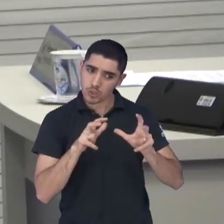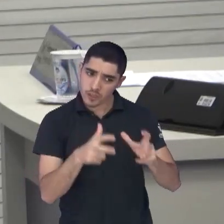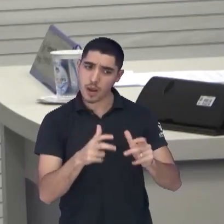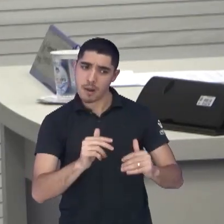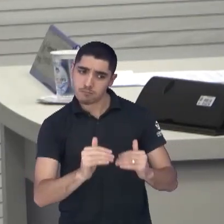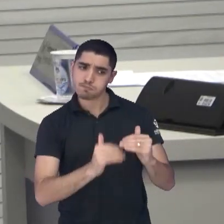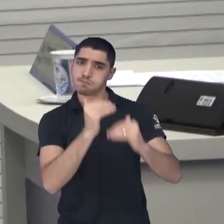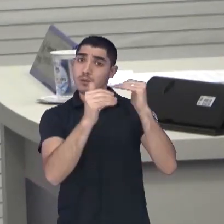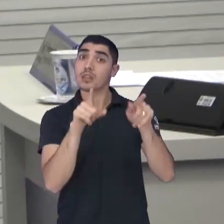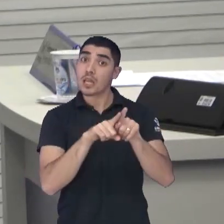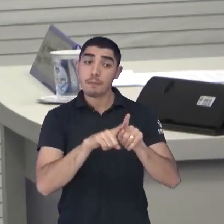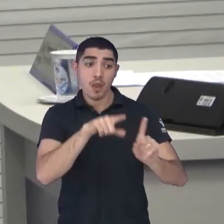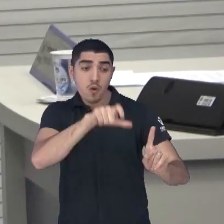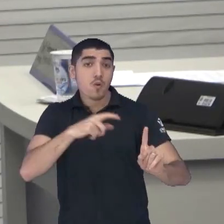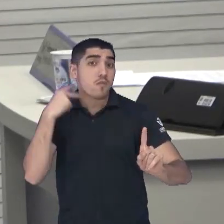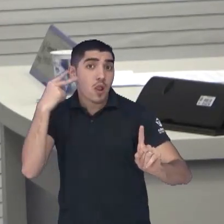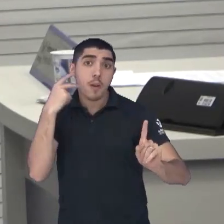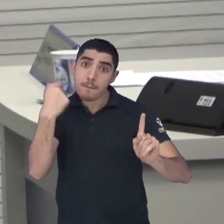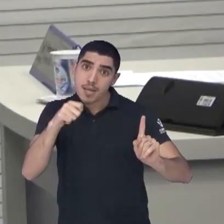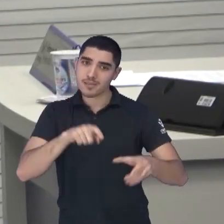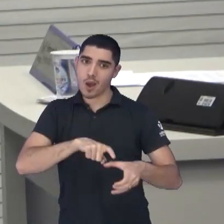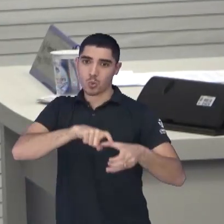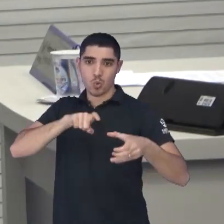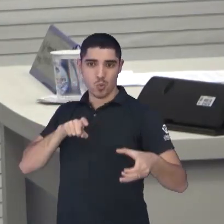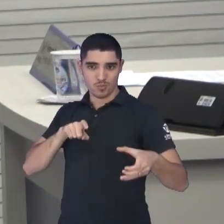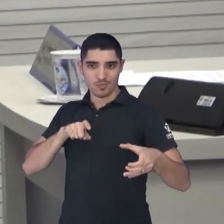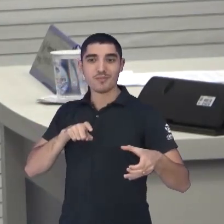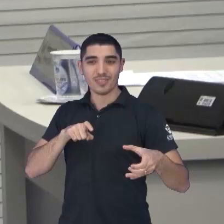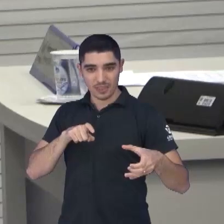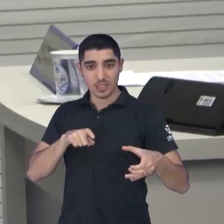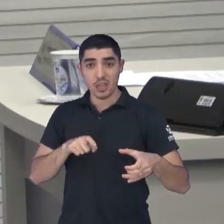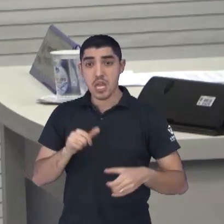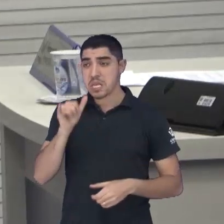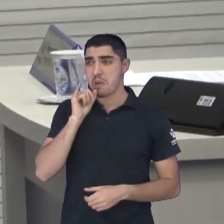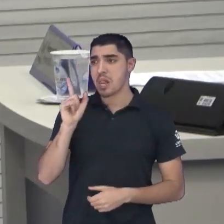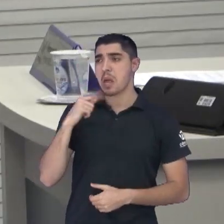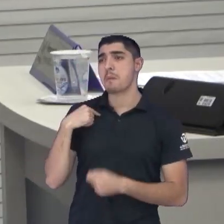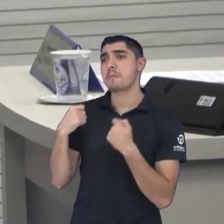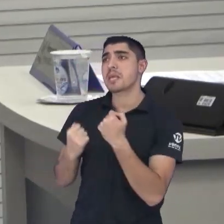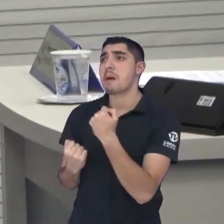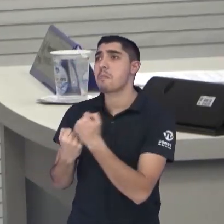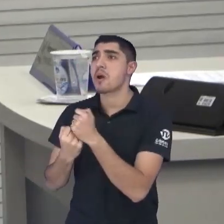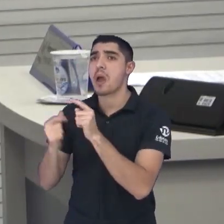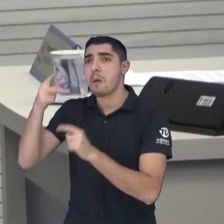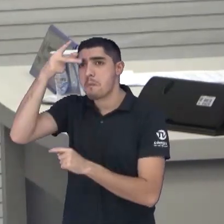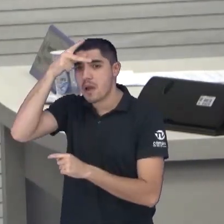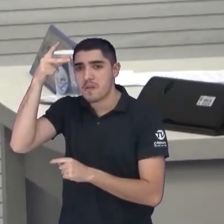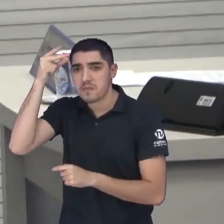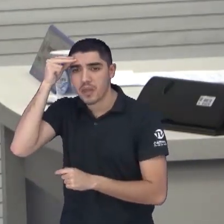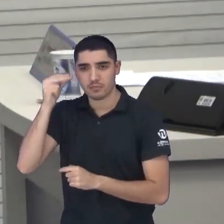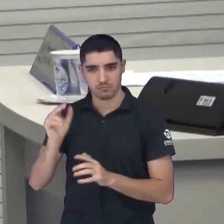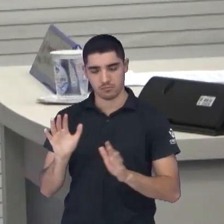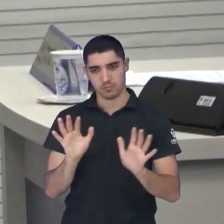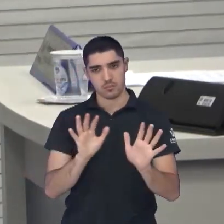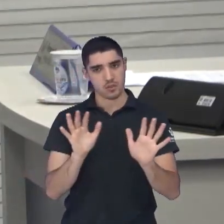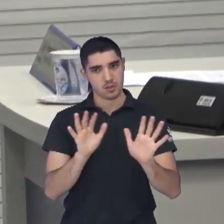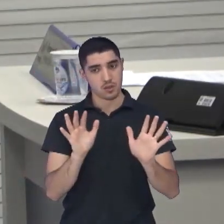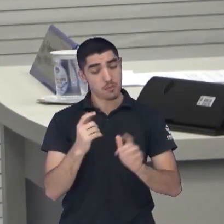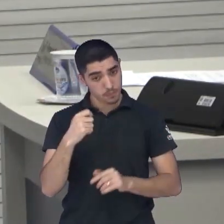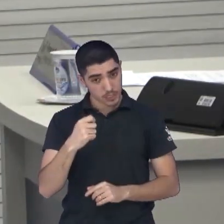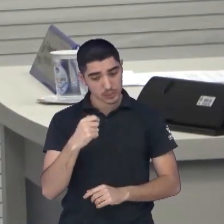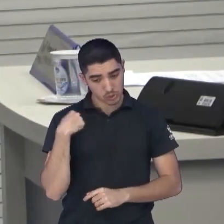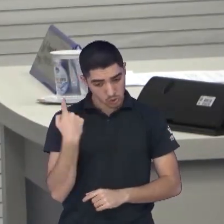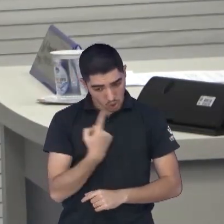vereadores. E, às vezes, quando alguns colegas se posicionam para proteger o prefeito, eu falo, não, gente, não é por esse caminho. A gente precisa se valorizar mais